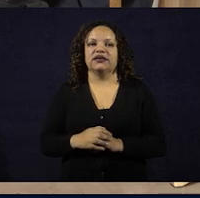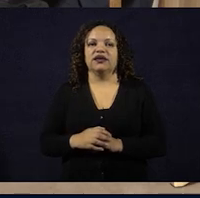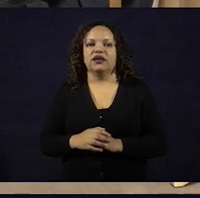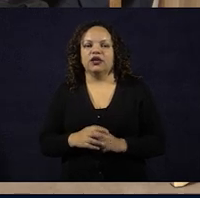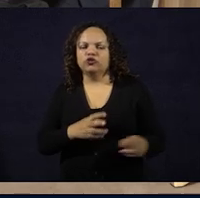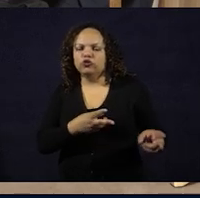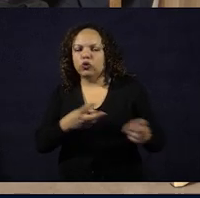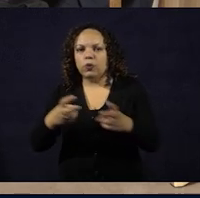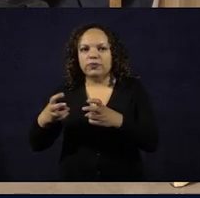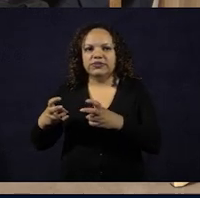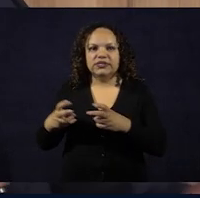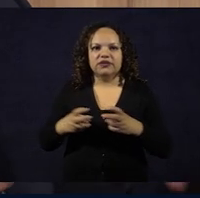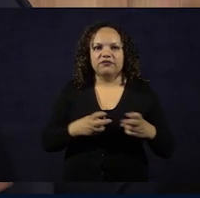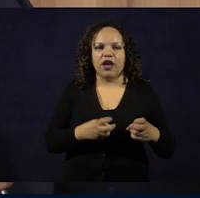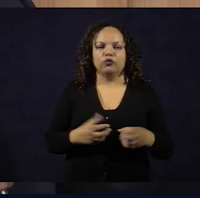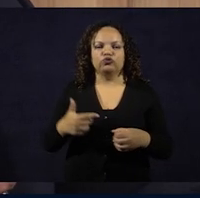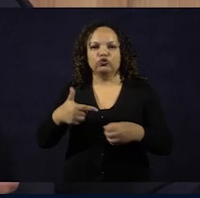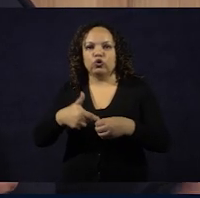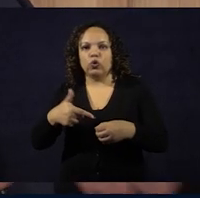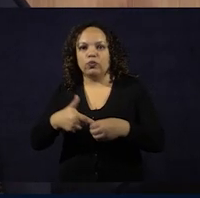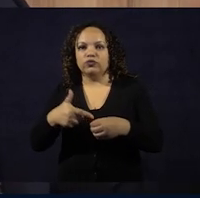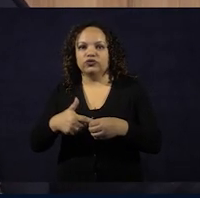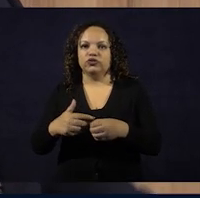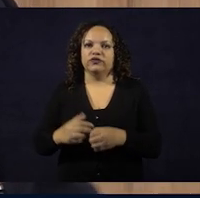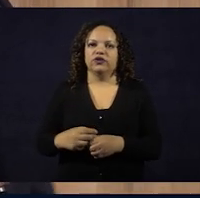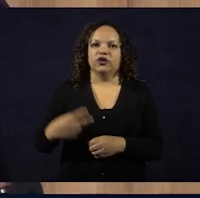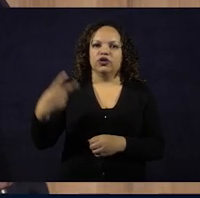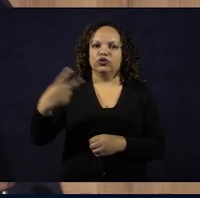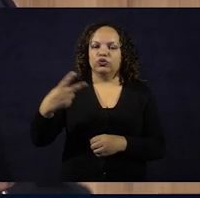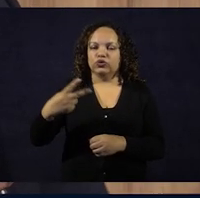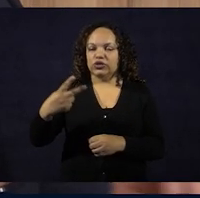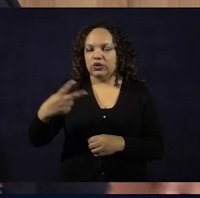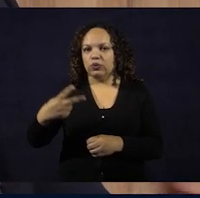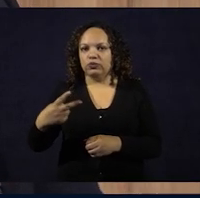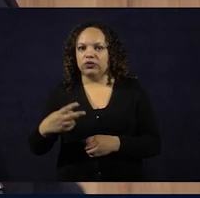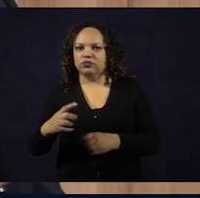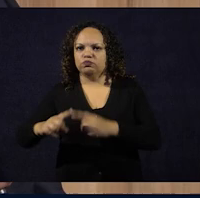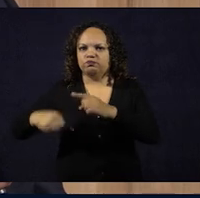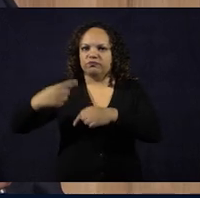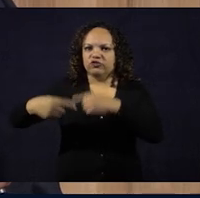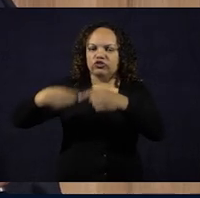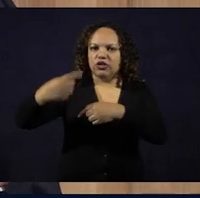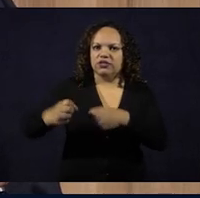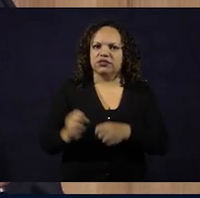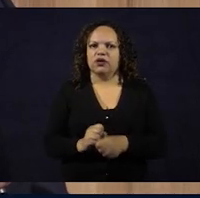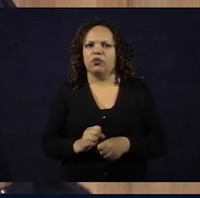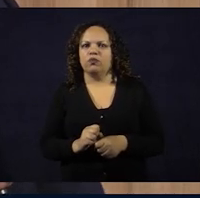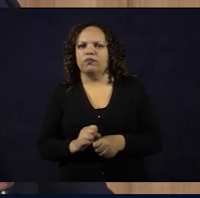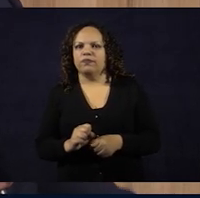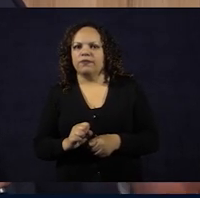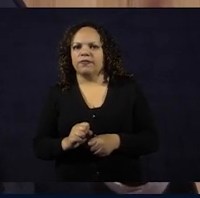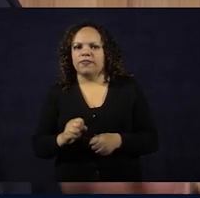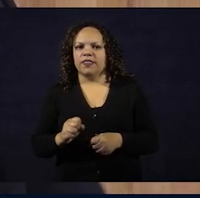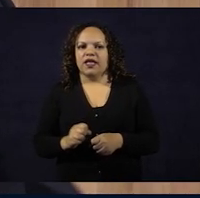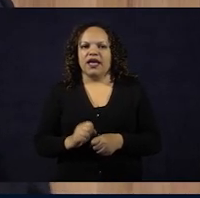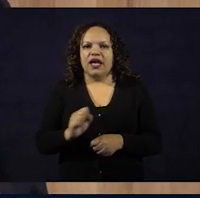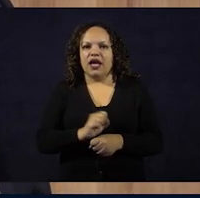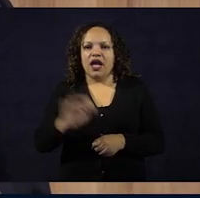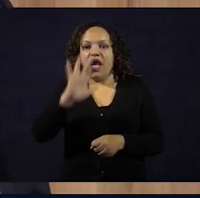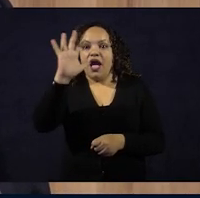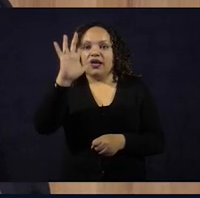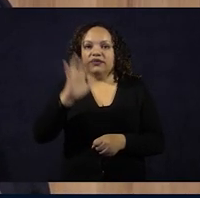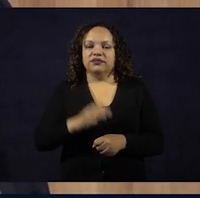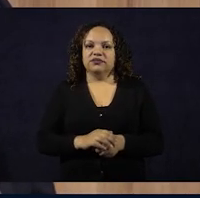questões de combustíveis avançados se olhar nos últimos três anos deu um